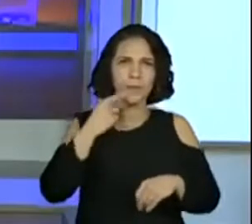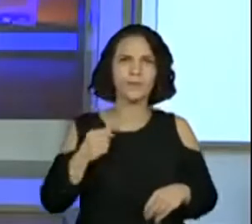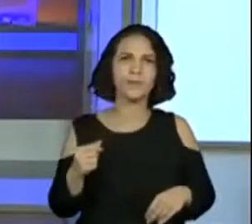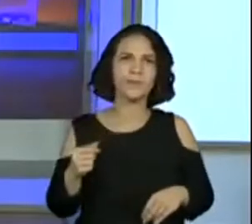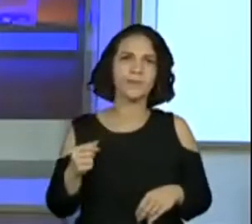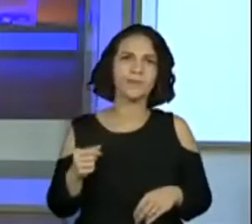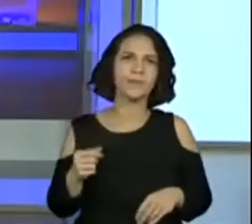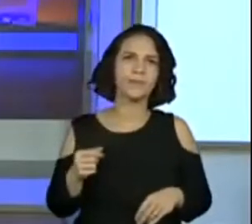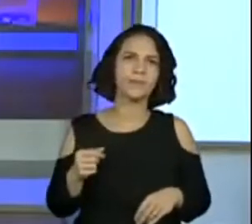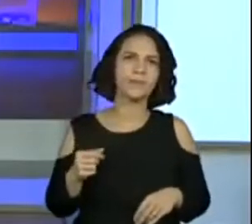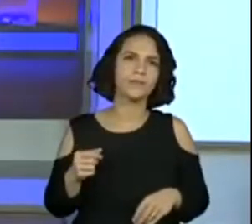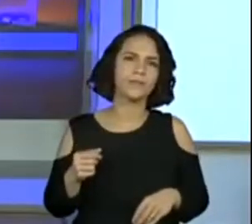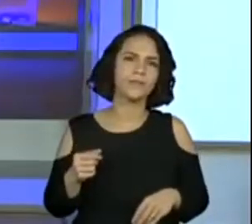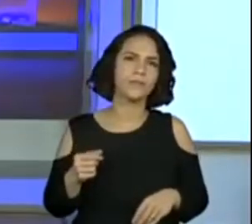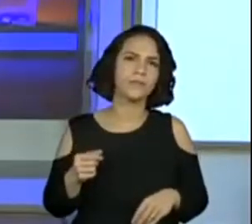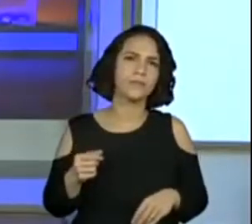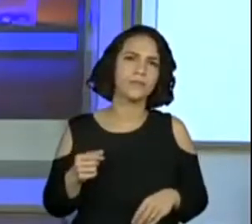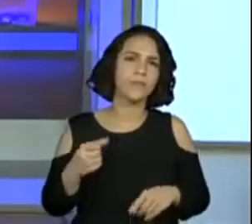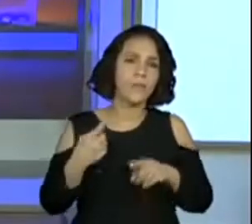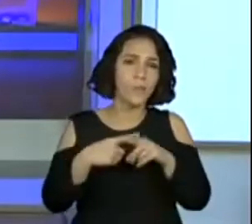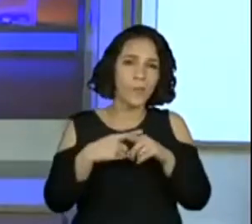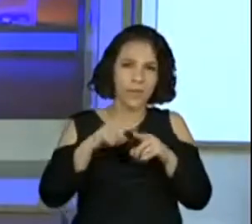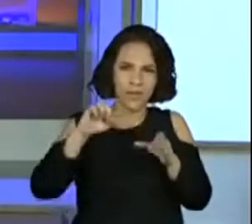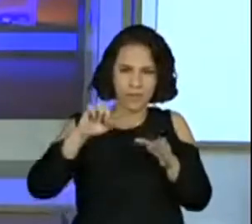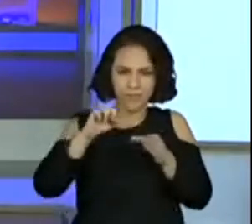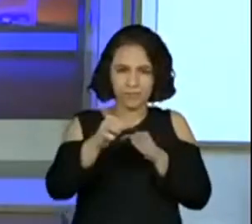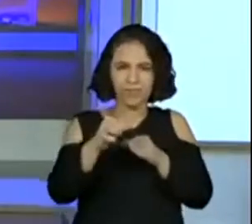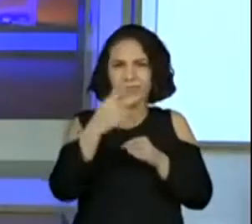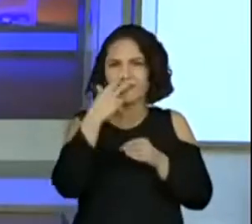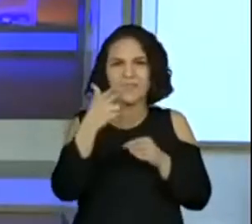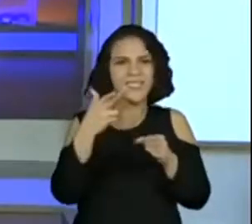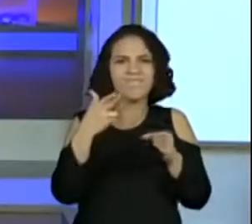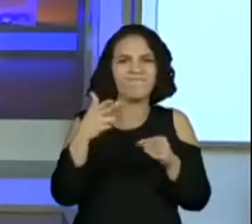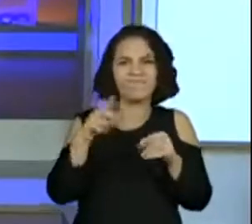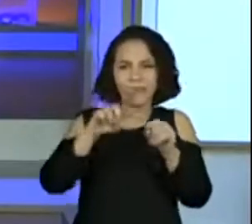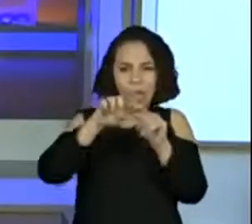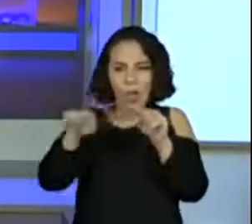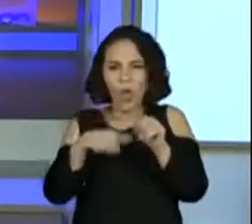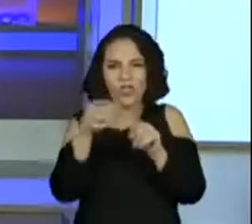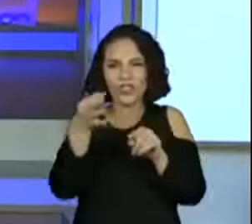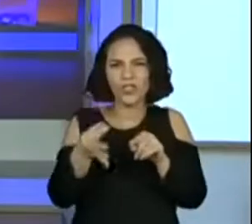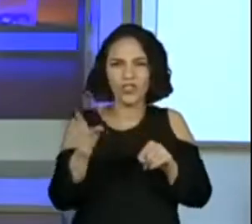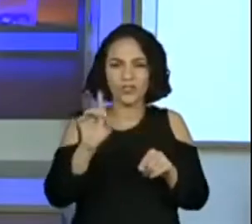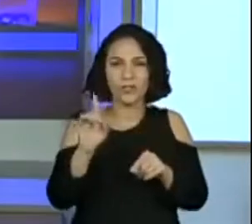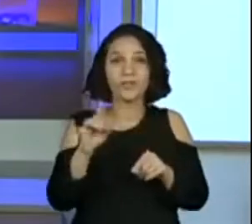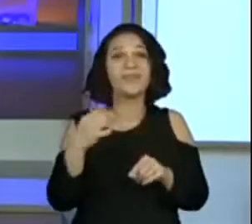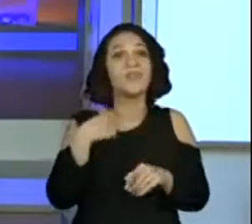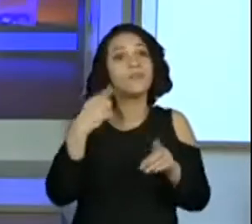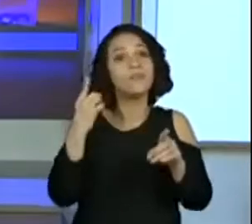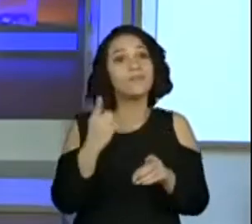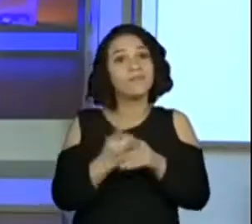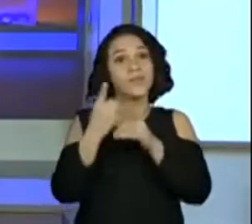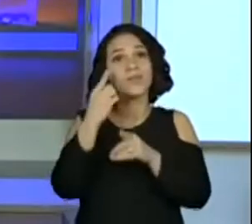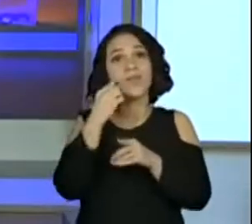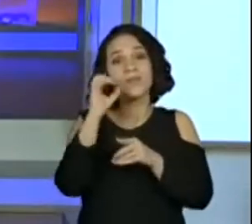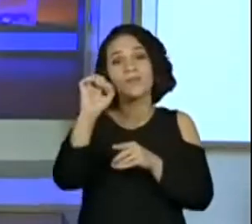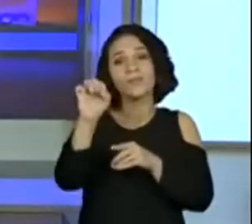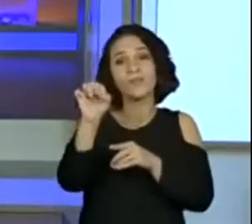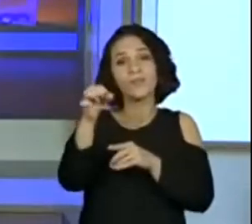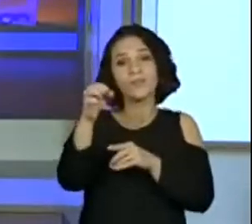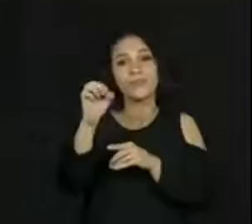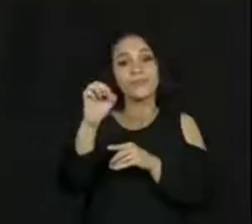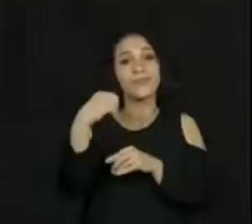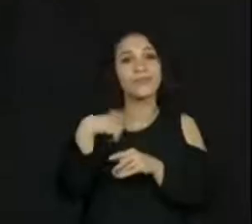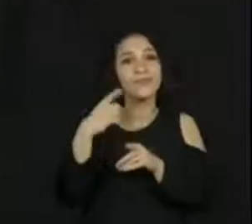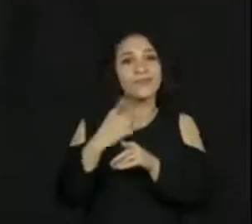no meio ele gruda um no outro e não roda muito bem. E eu achei uma bolinha, ó, de borrachinha, só